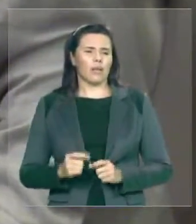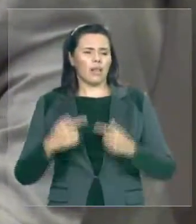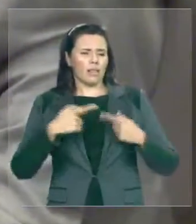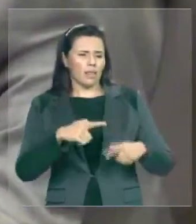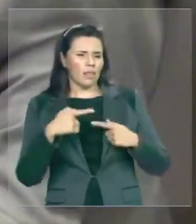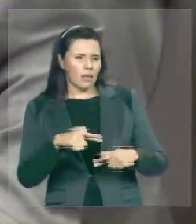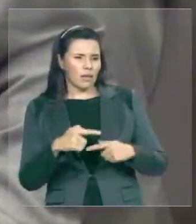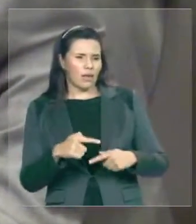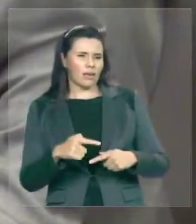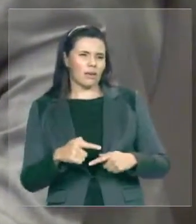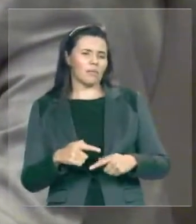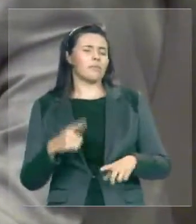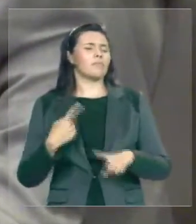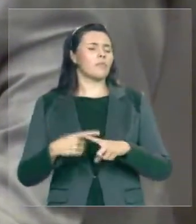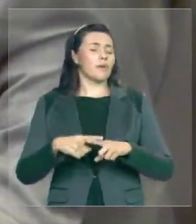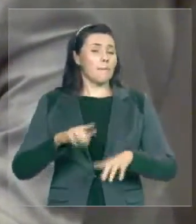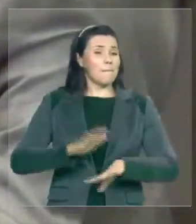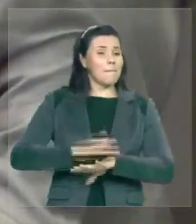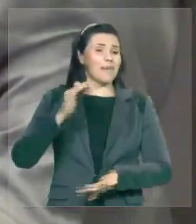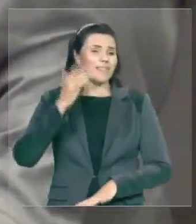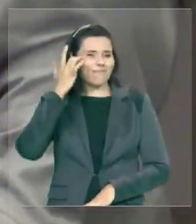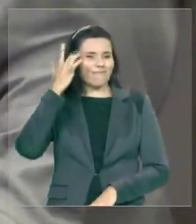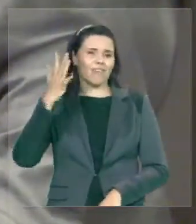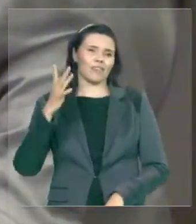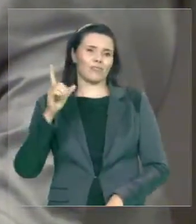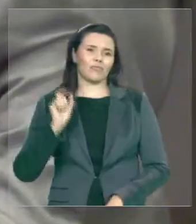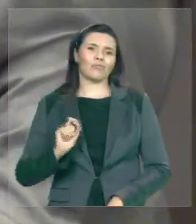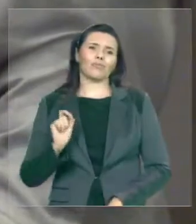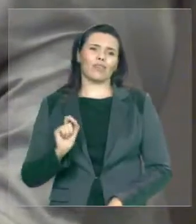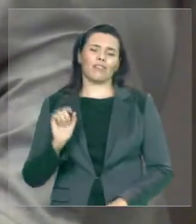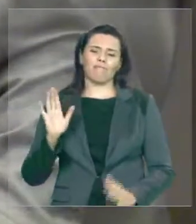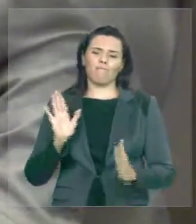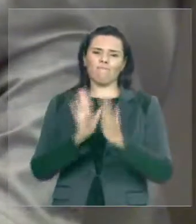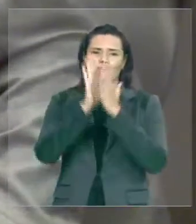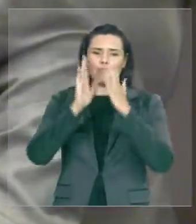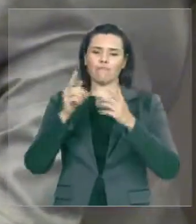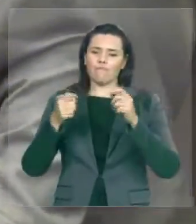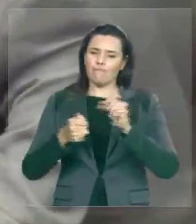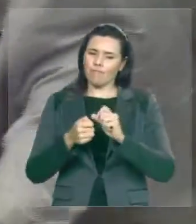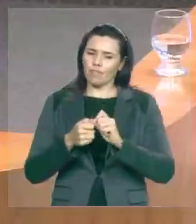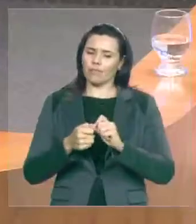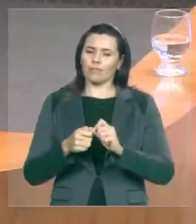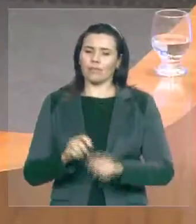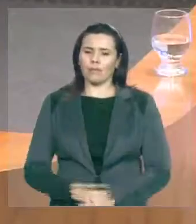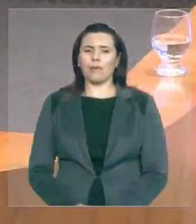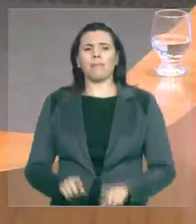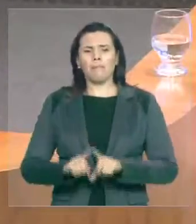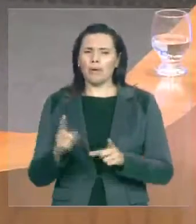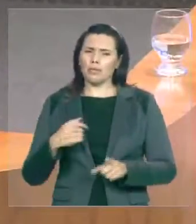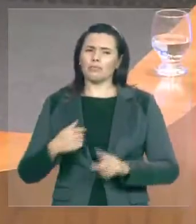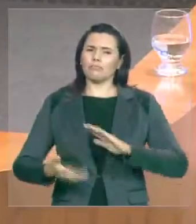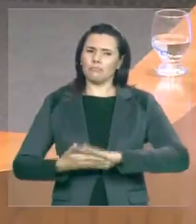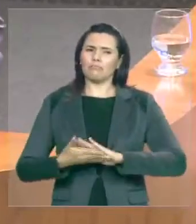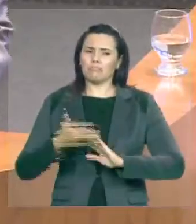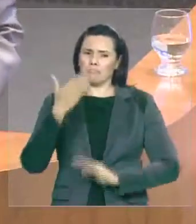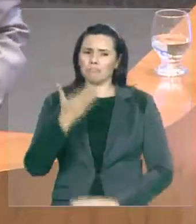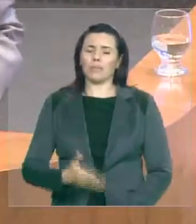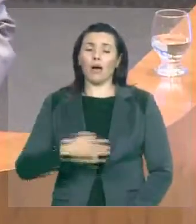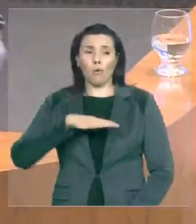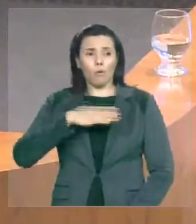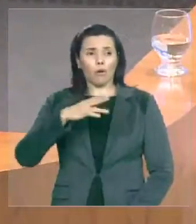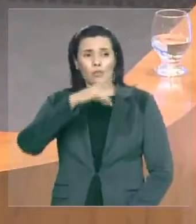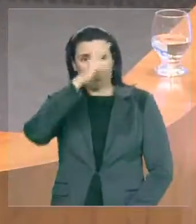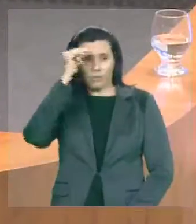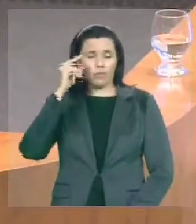Holanda Júnior pela iniciativa e pela firmeza no ato que está fazendo. Muito obrigado, nobre deputado